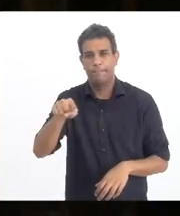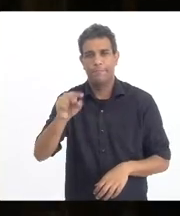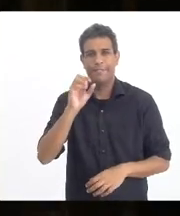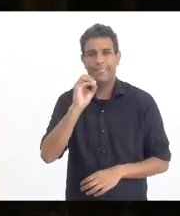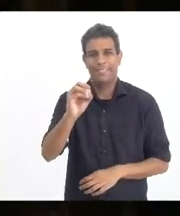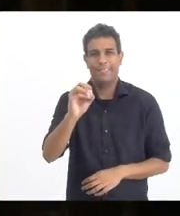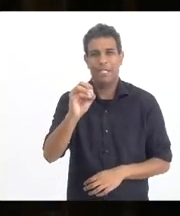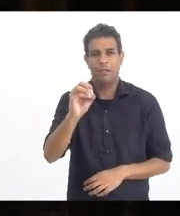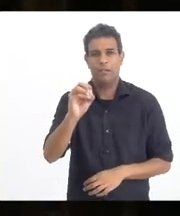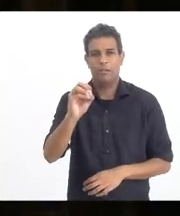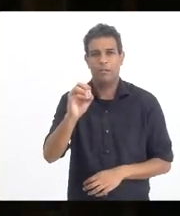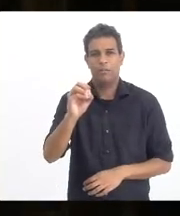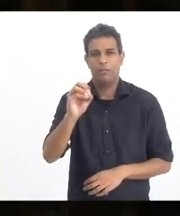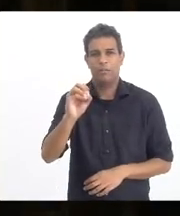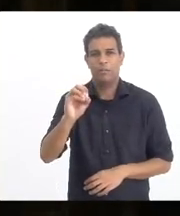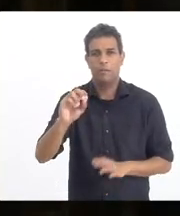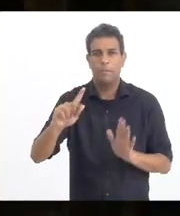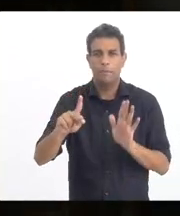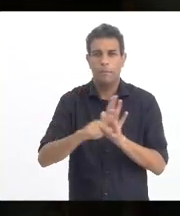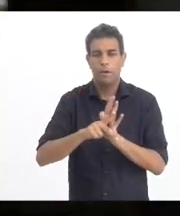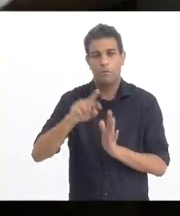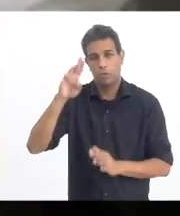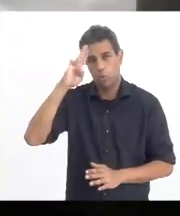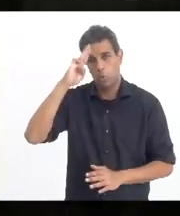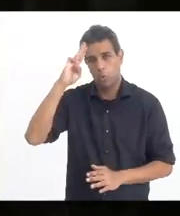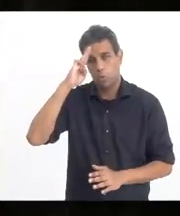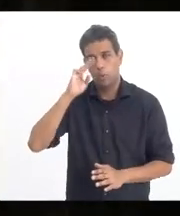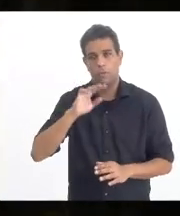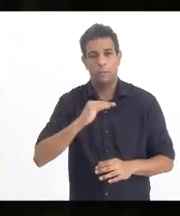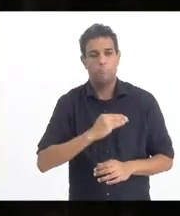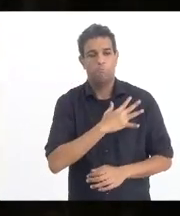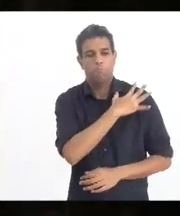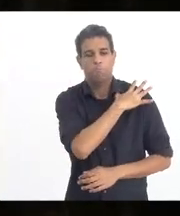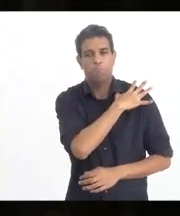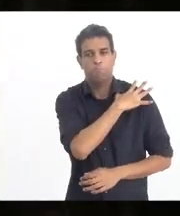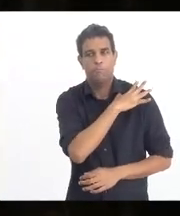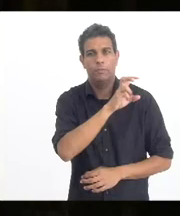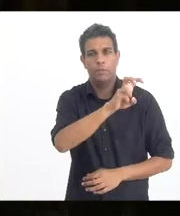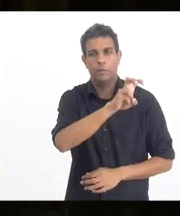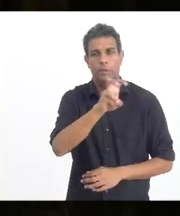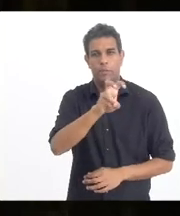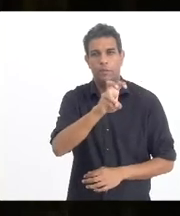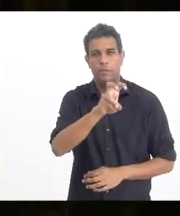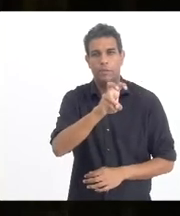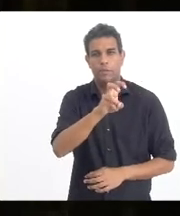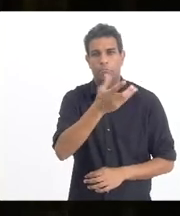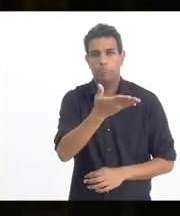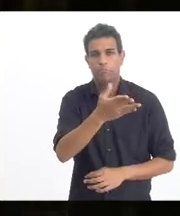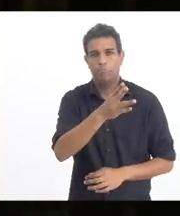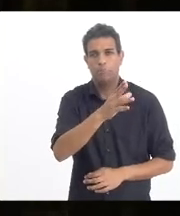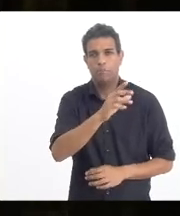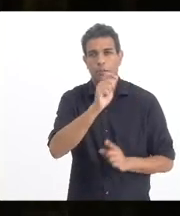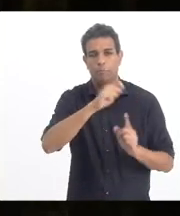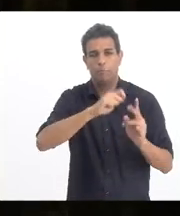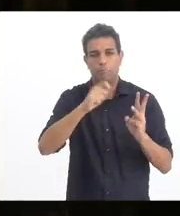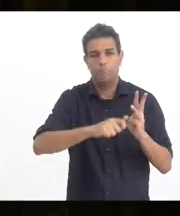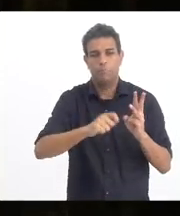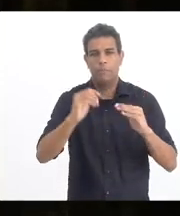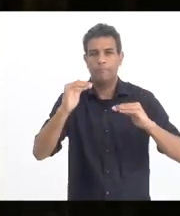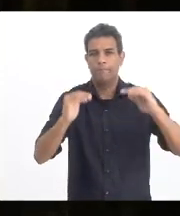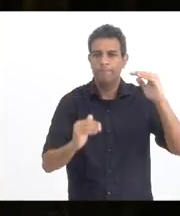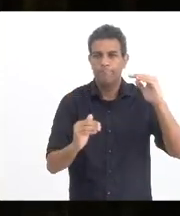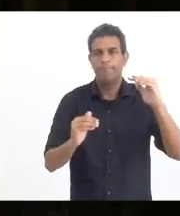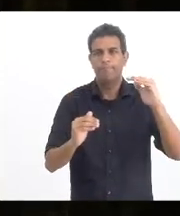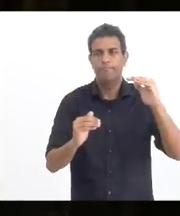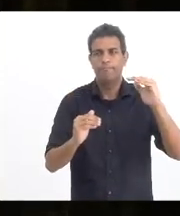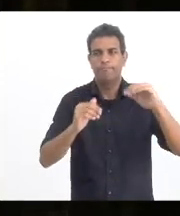zero de triênio para o soldado. Para o coronel, você botou 55 de triênio. Não é razoável a